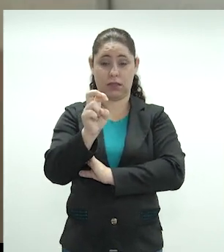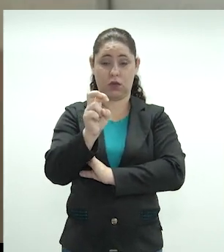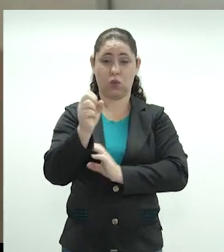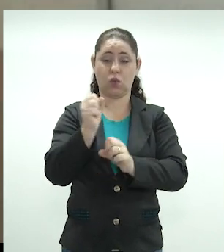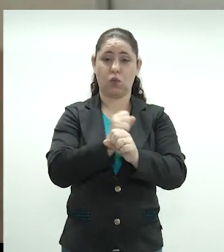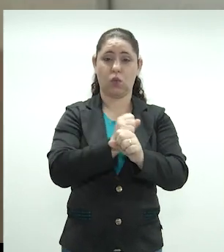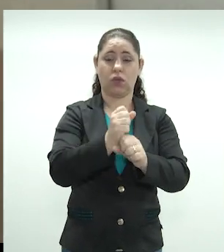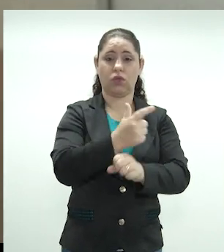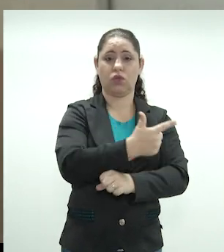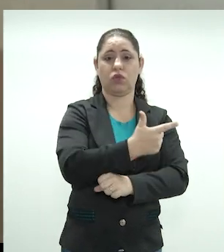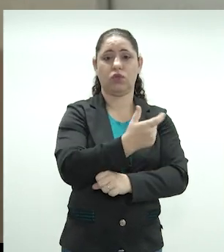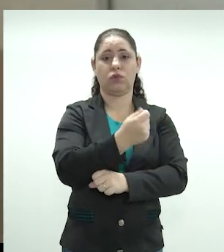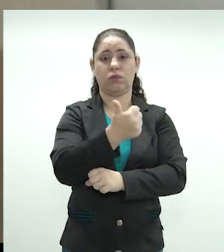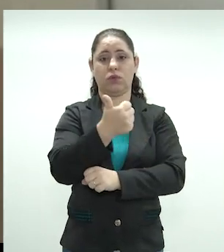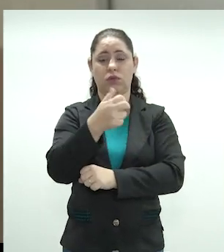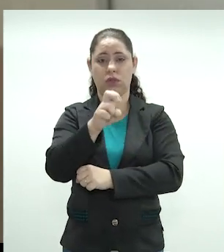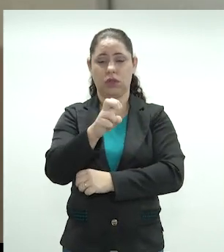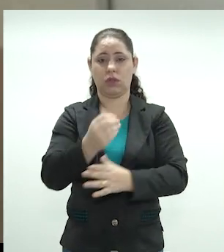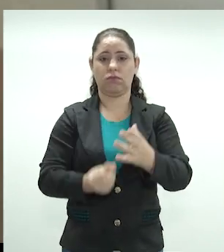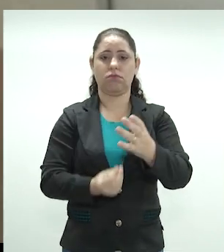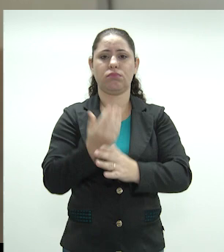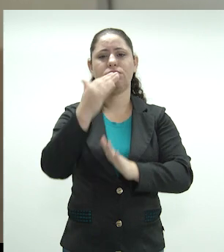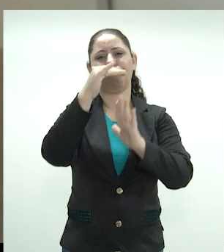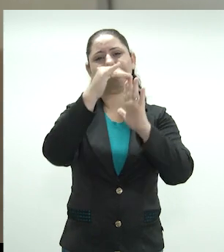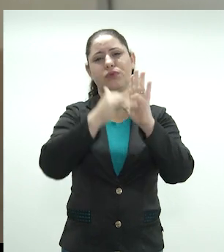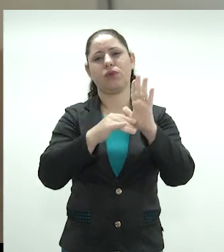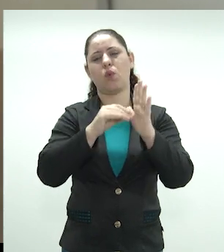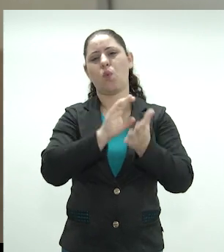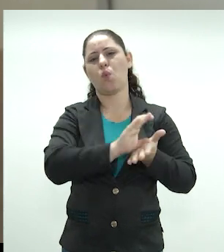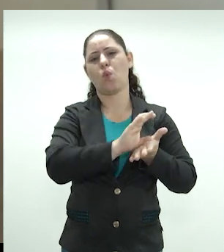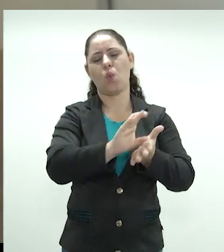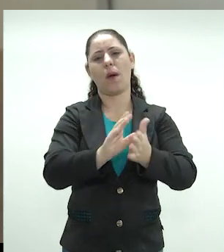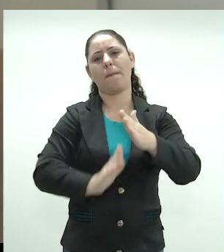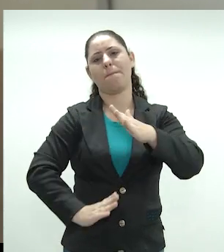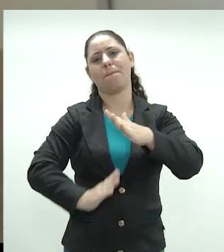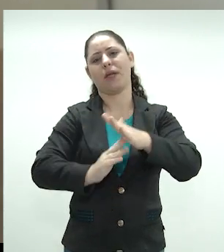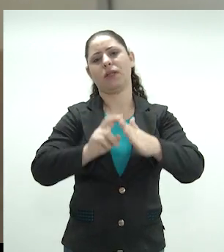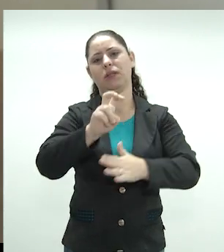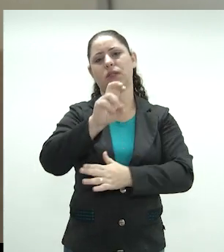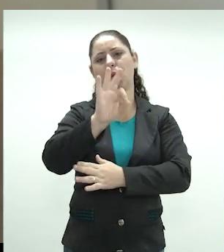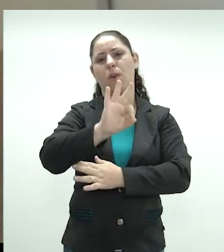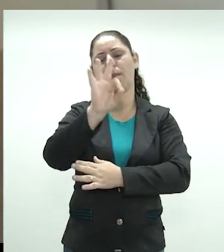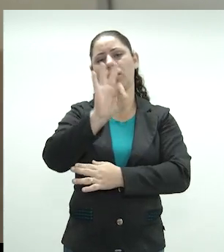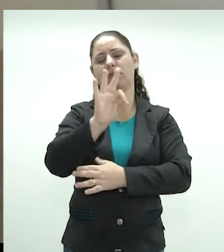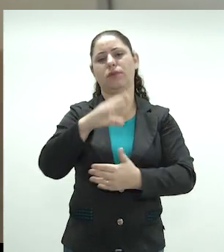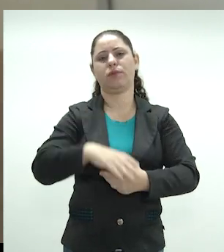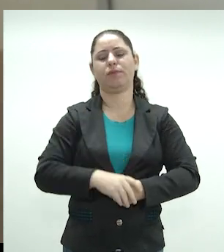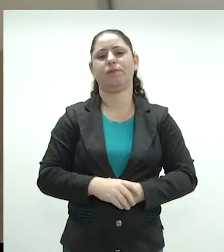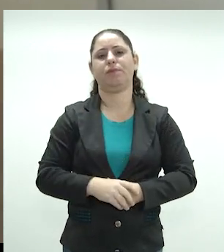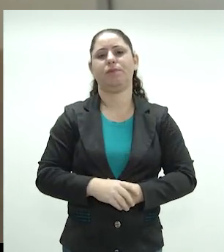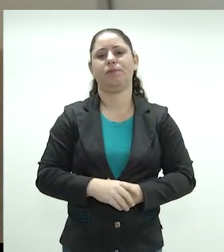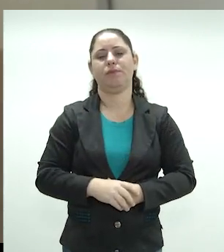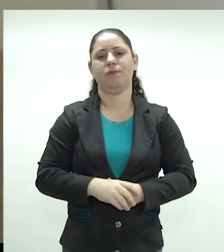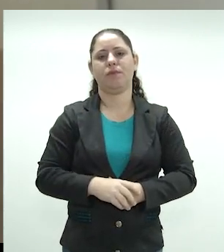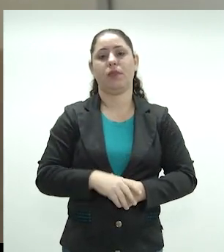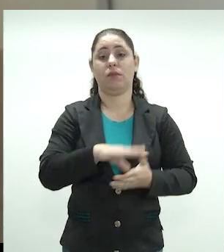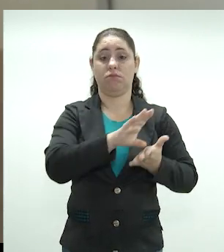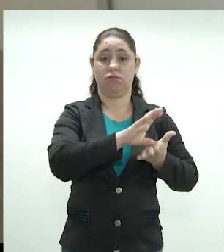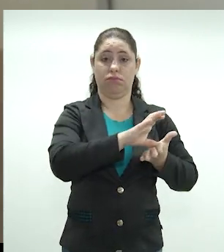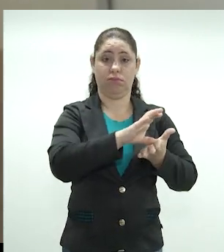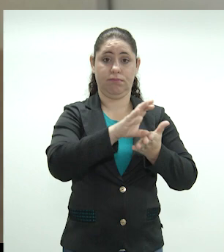13.165 de 2015 estabeleceu a aplicação de no mínimo 5%